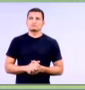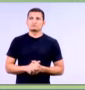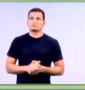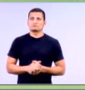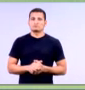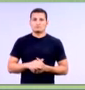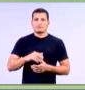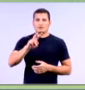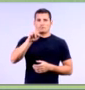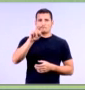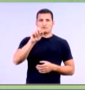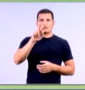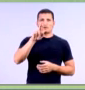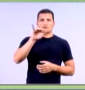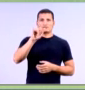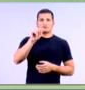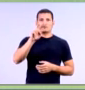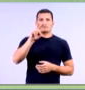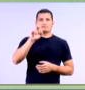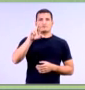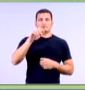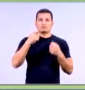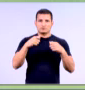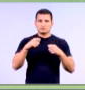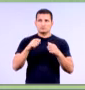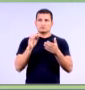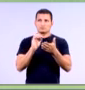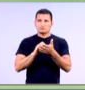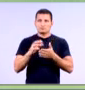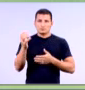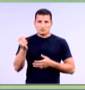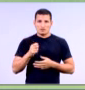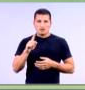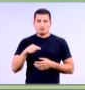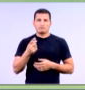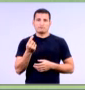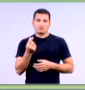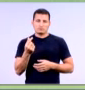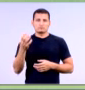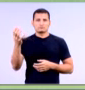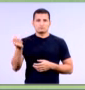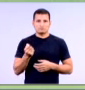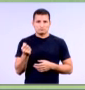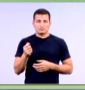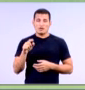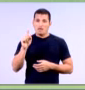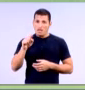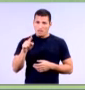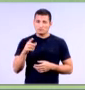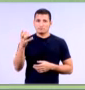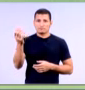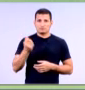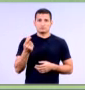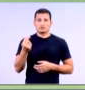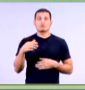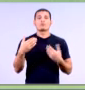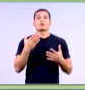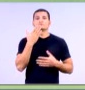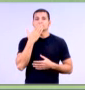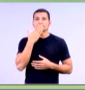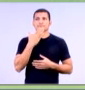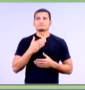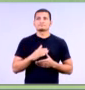A variável que eu preciso passar para o sacar é o valor do saque. E esse valor do saque é de que tipo?